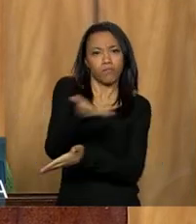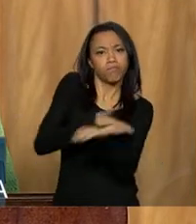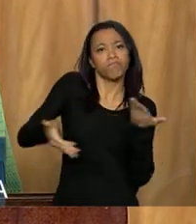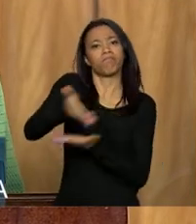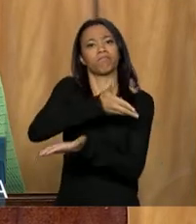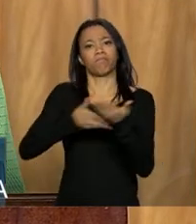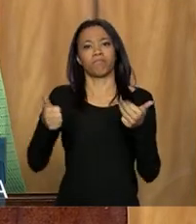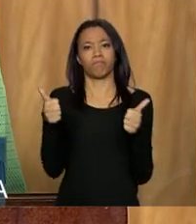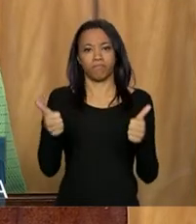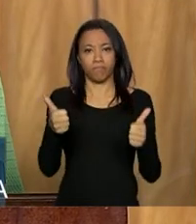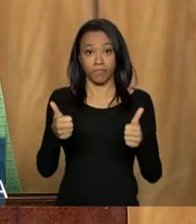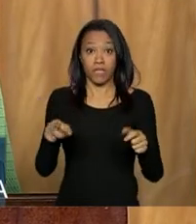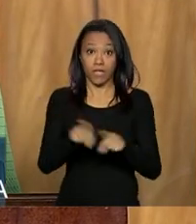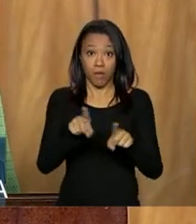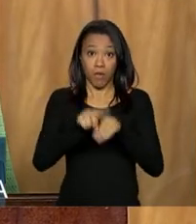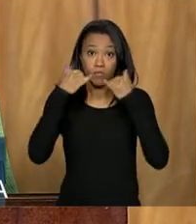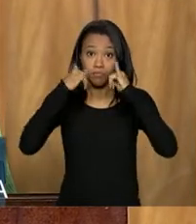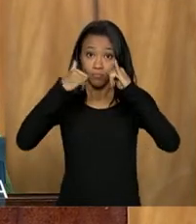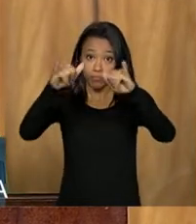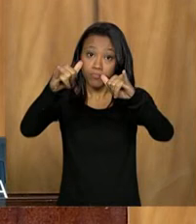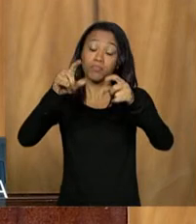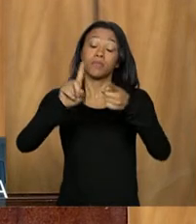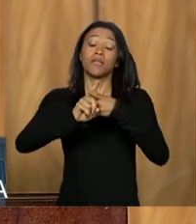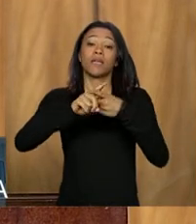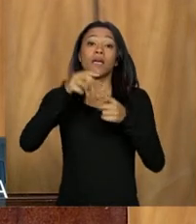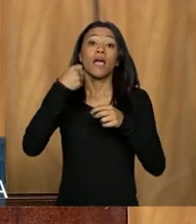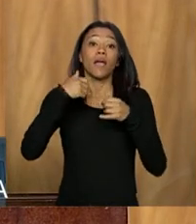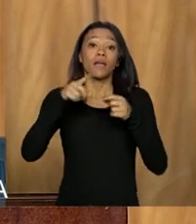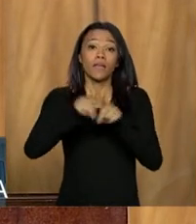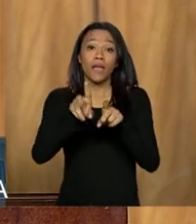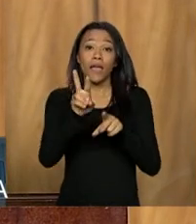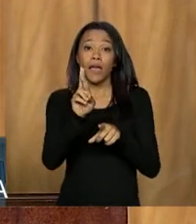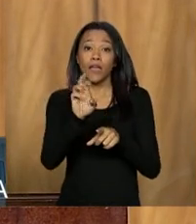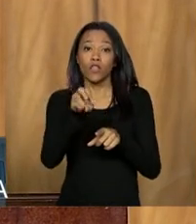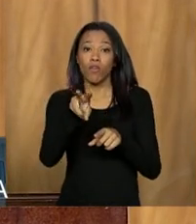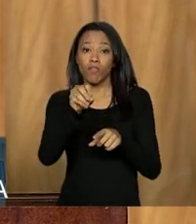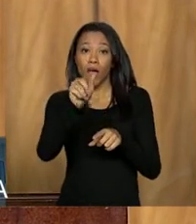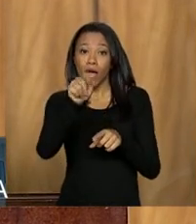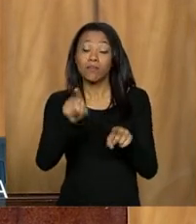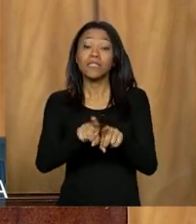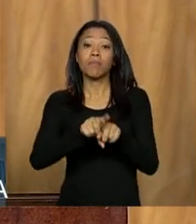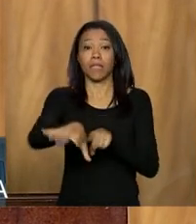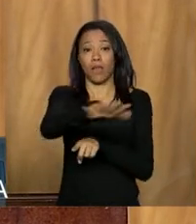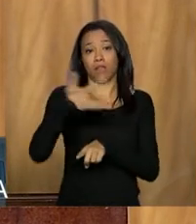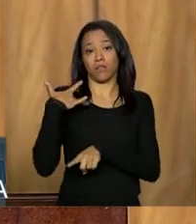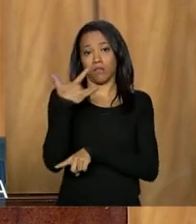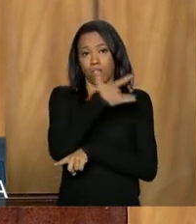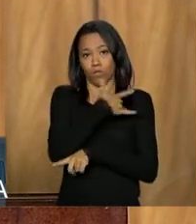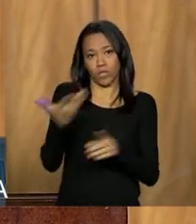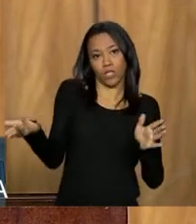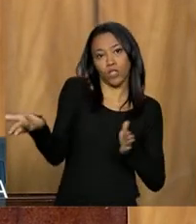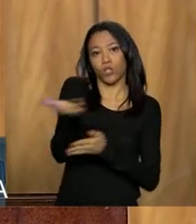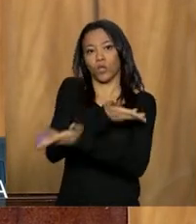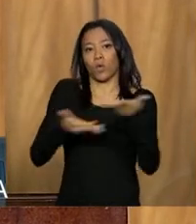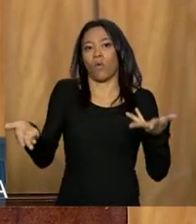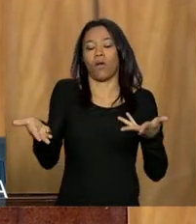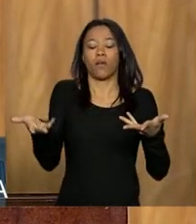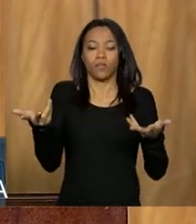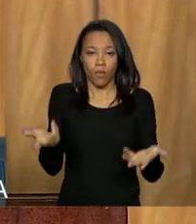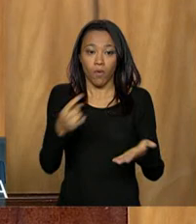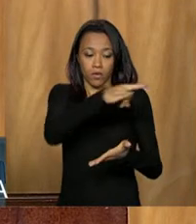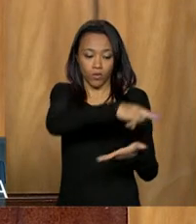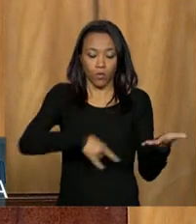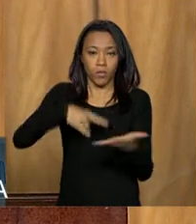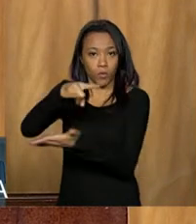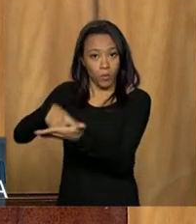como infraestrutura, rede elétrica inteligente, energia renovável e saúde pública. Nesta perspectiva, a assinatura